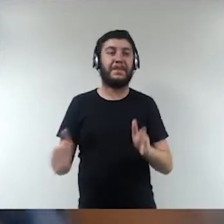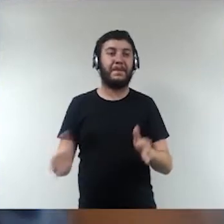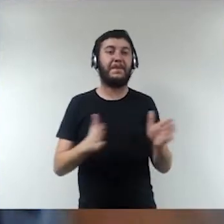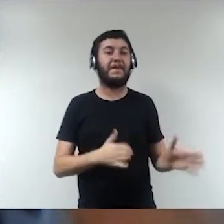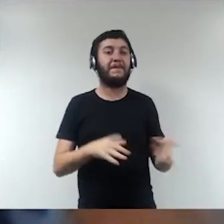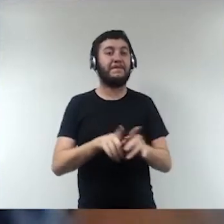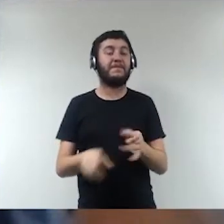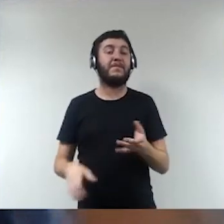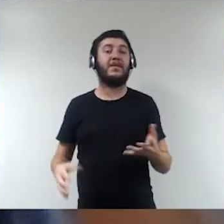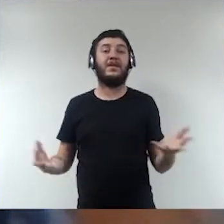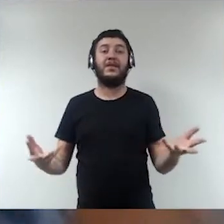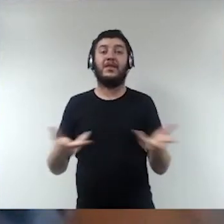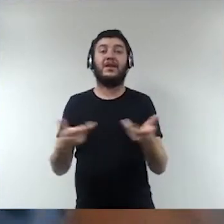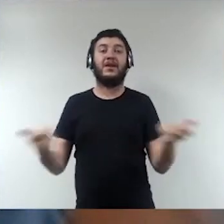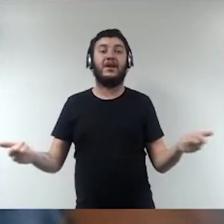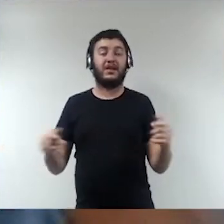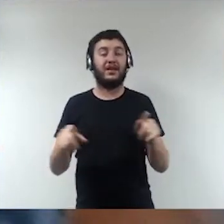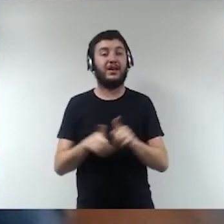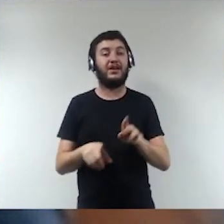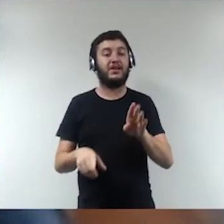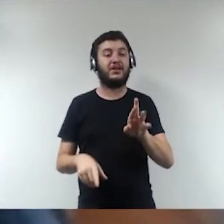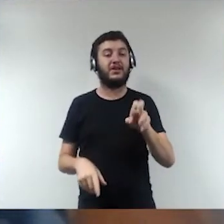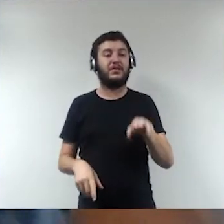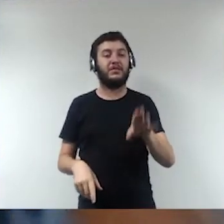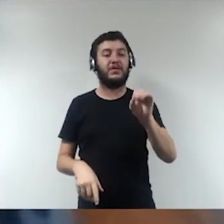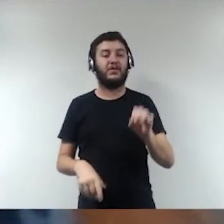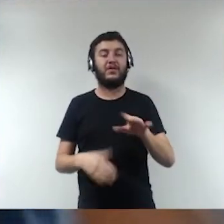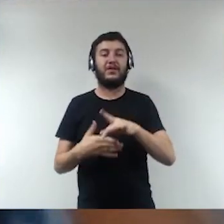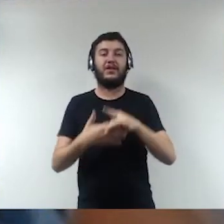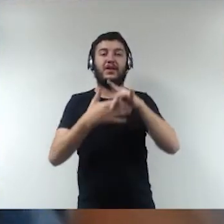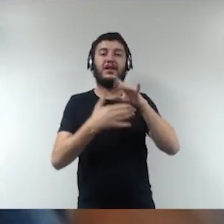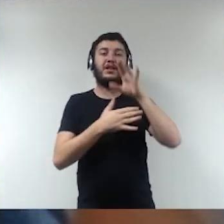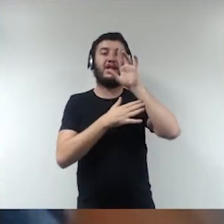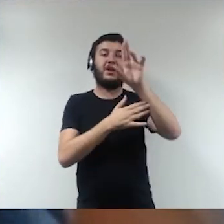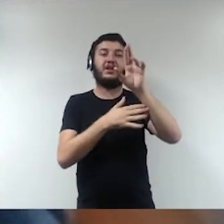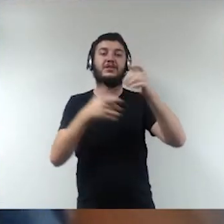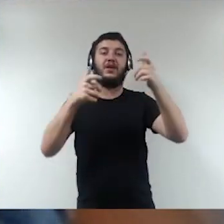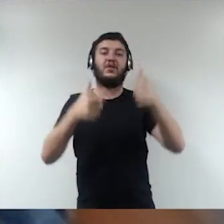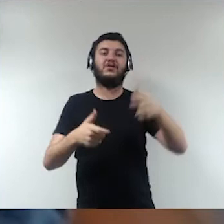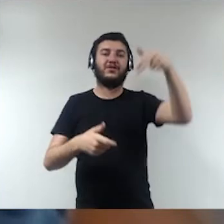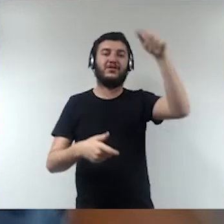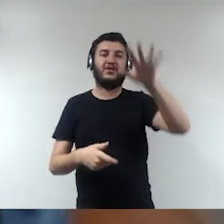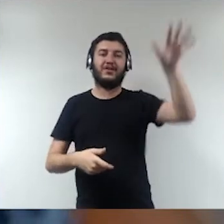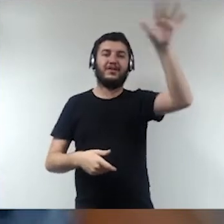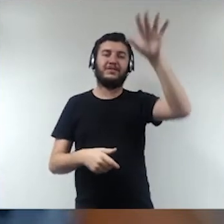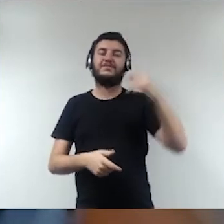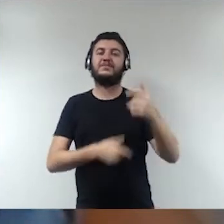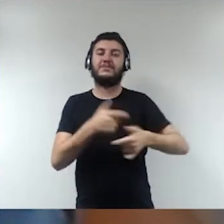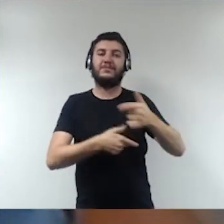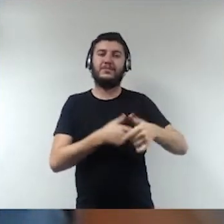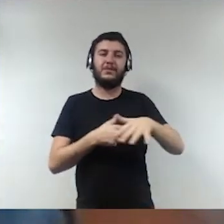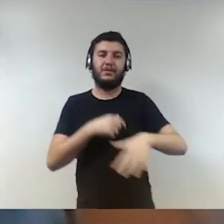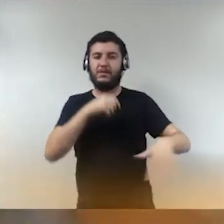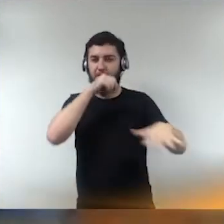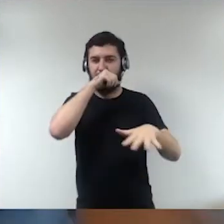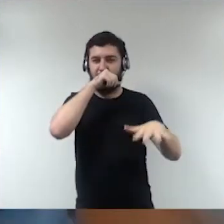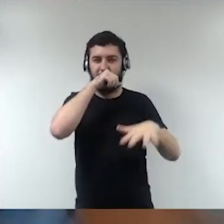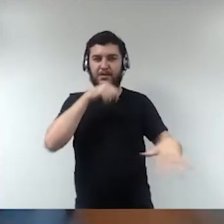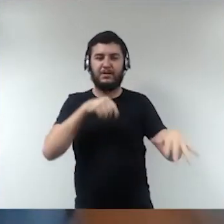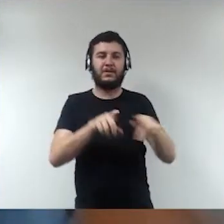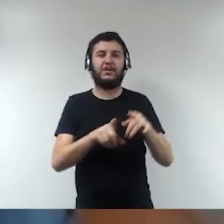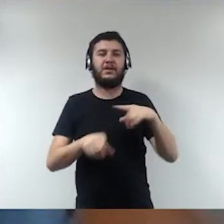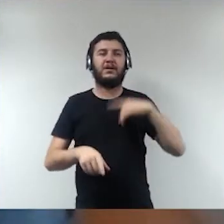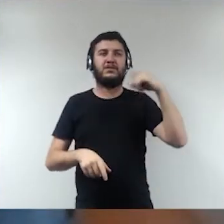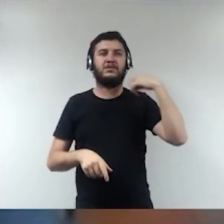Excelente, Bruno. Grande liderança do Nordeste, da advocacia nordestina. E essa reflexão que você fez agora me